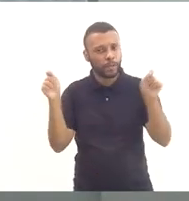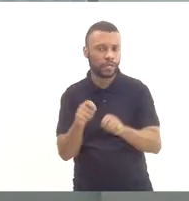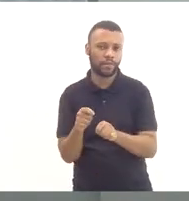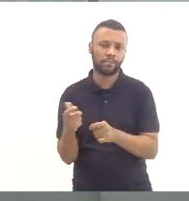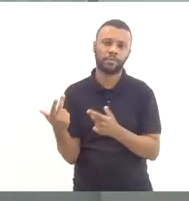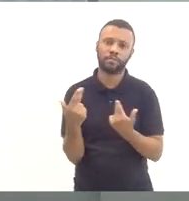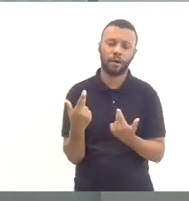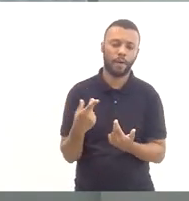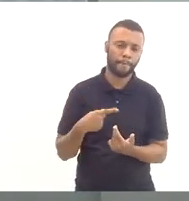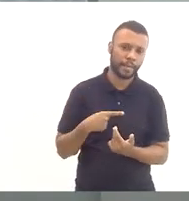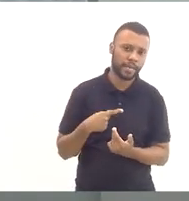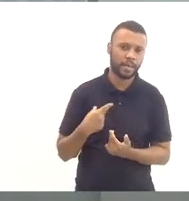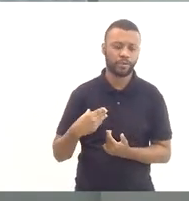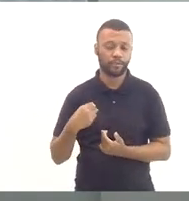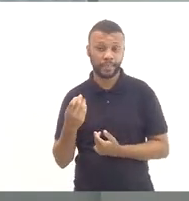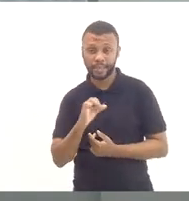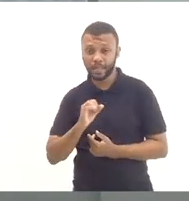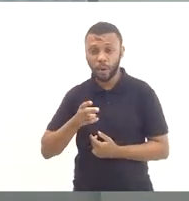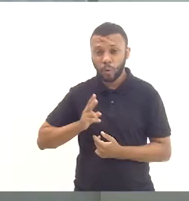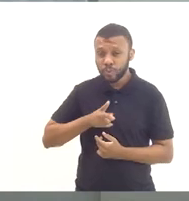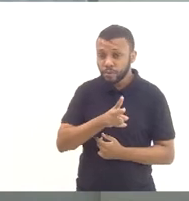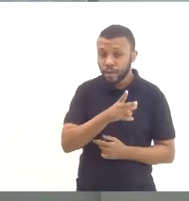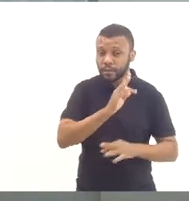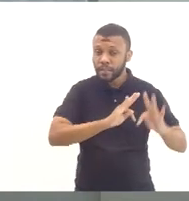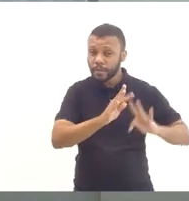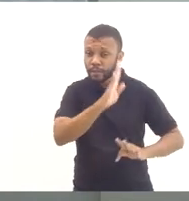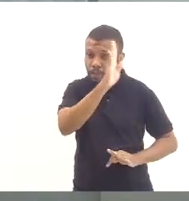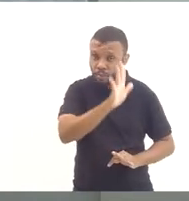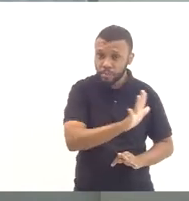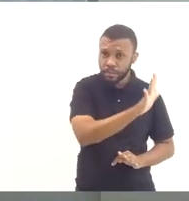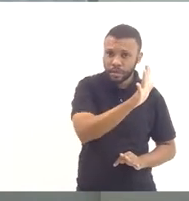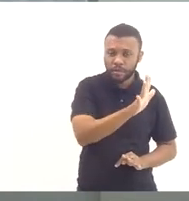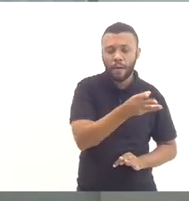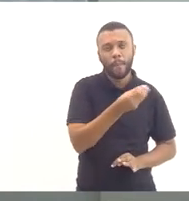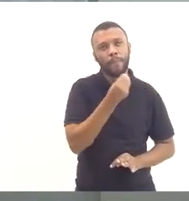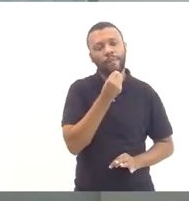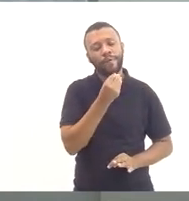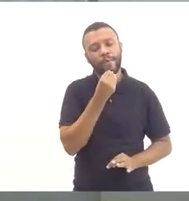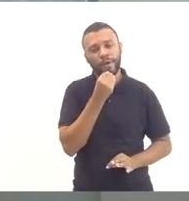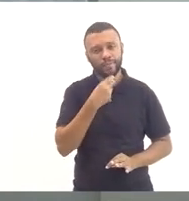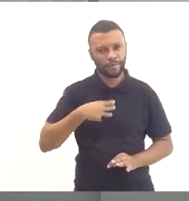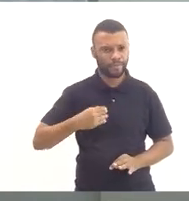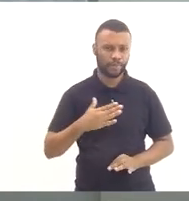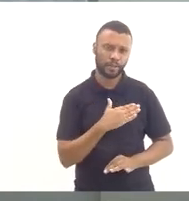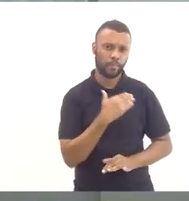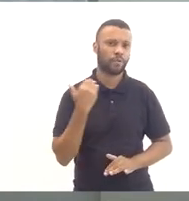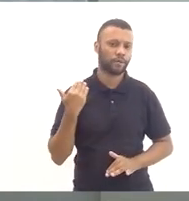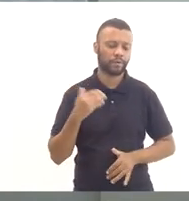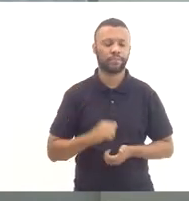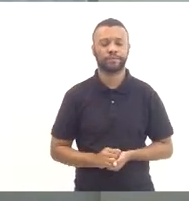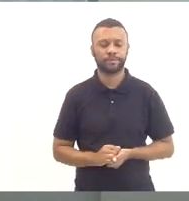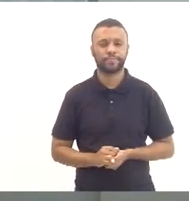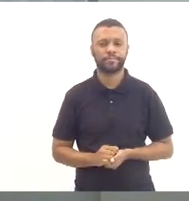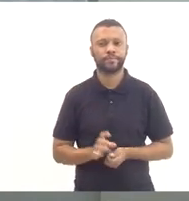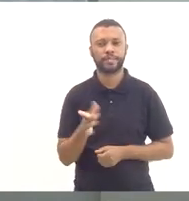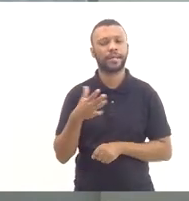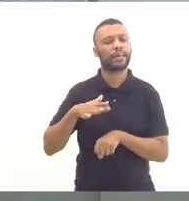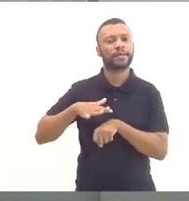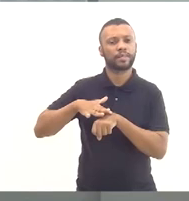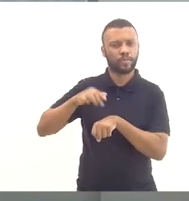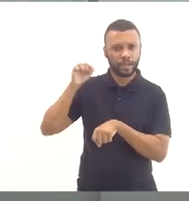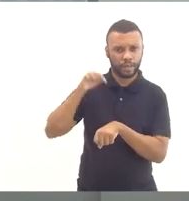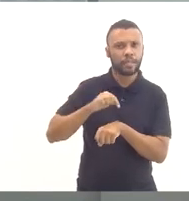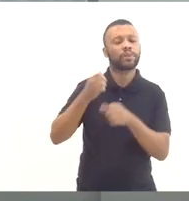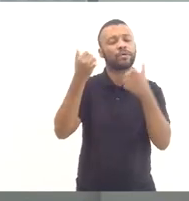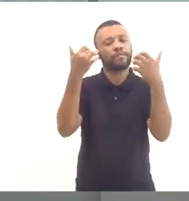porque assim eu continuar sendo o tratamento que Davi estava fazendo aqui provavelmente ele não estaria aqui tá e o do E essa doença que eu falei